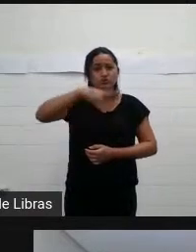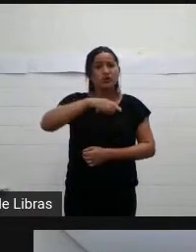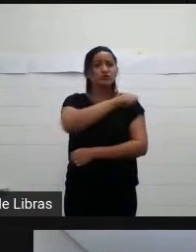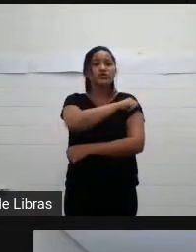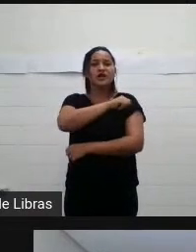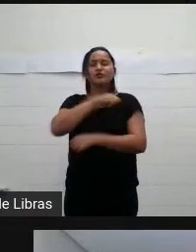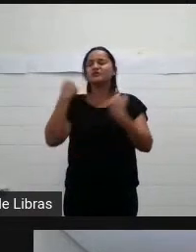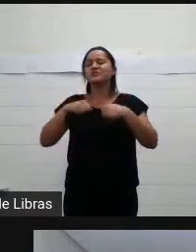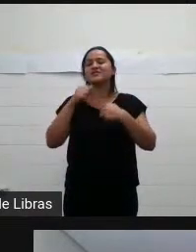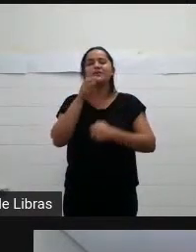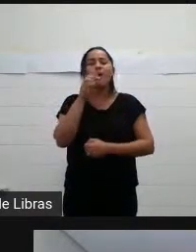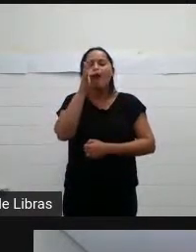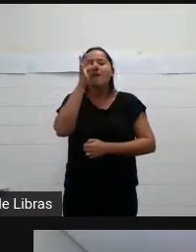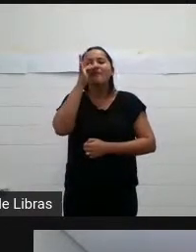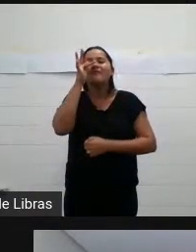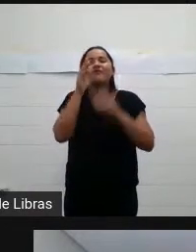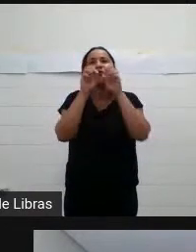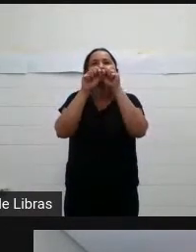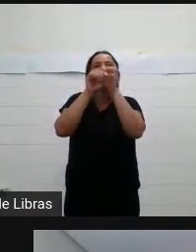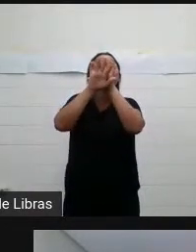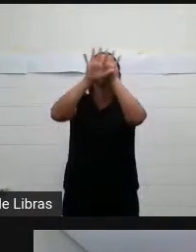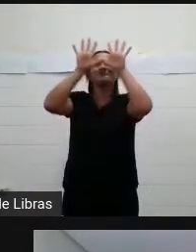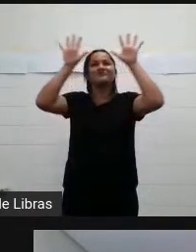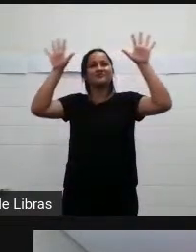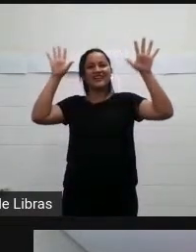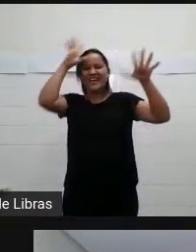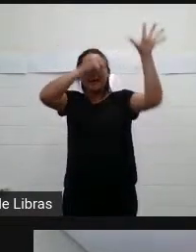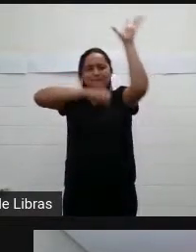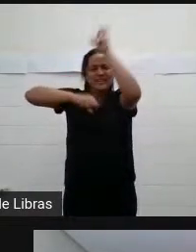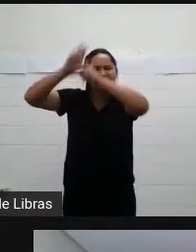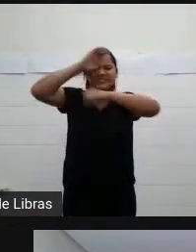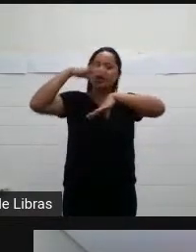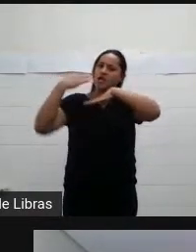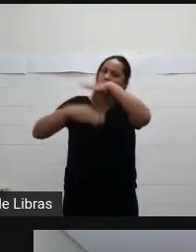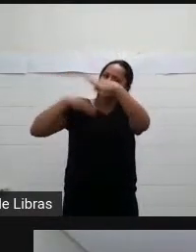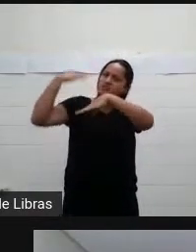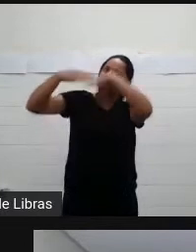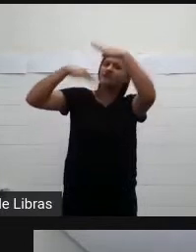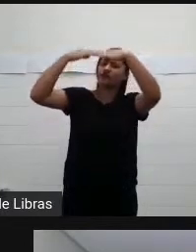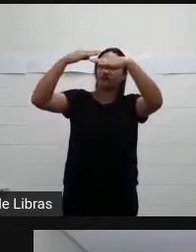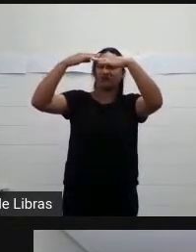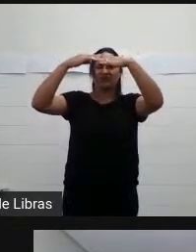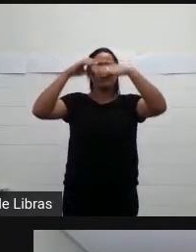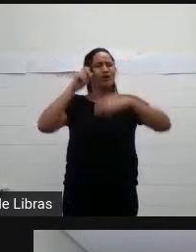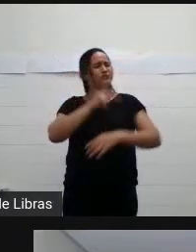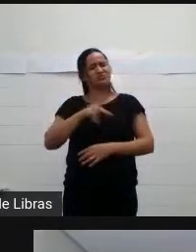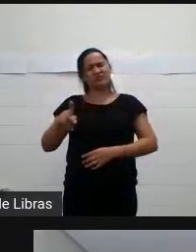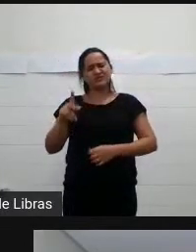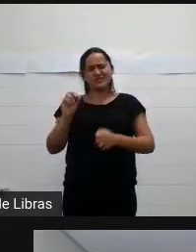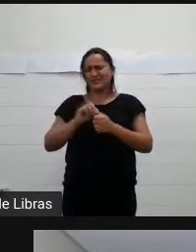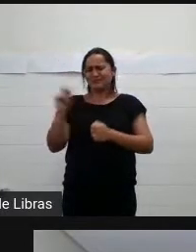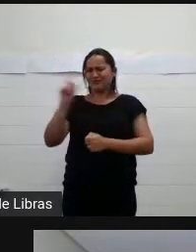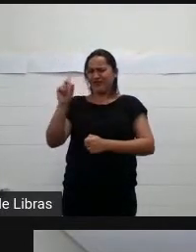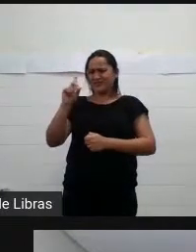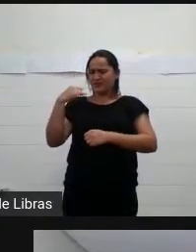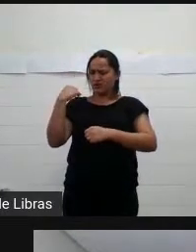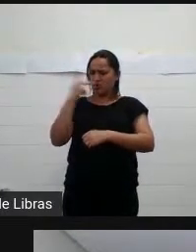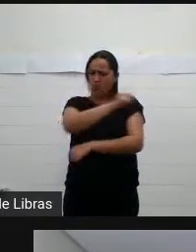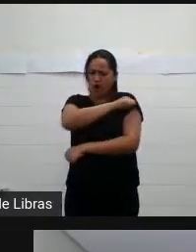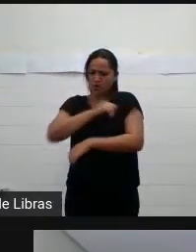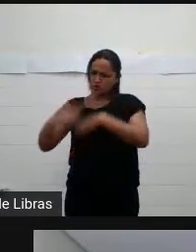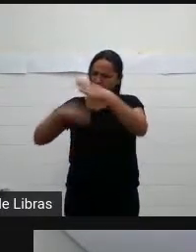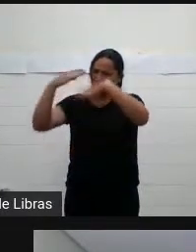florescerem. Aqueles professores que não fazem os alunos florescerem, eu acho que perderam um pouco, né, do sentido que a docência